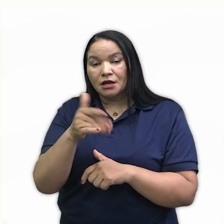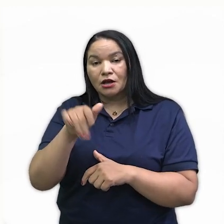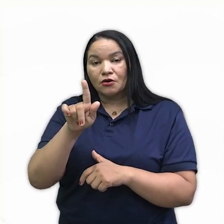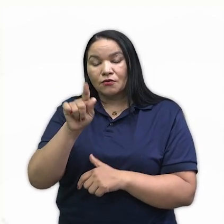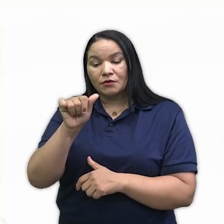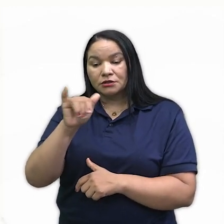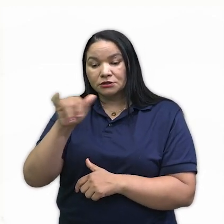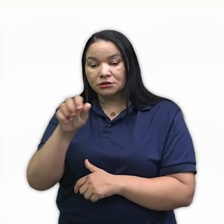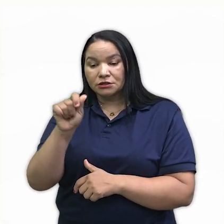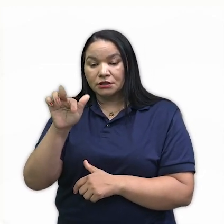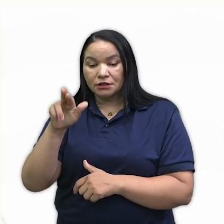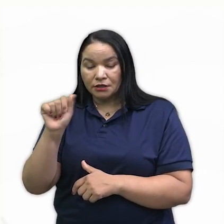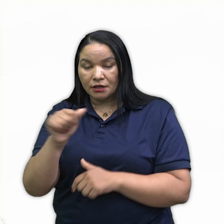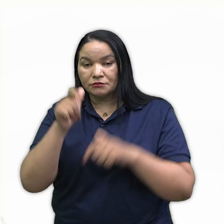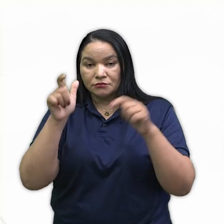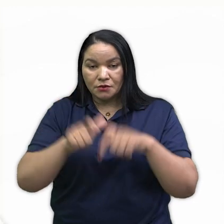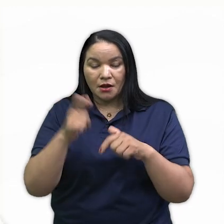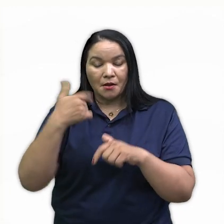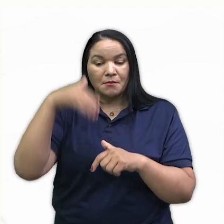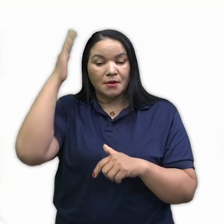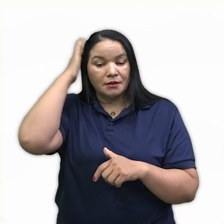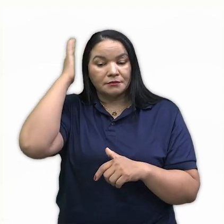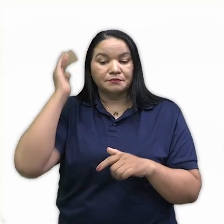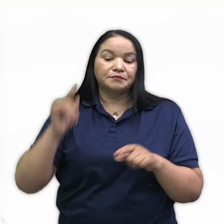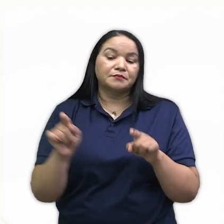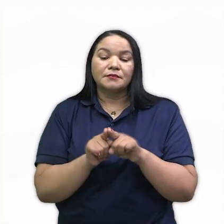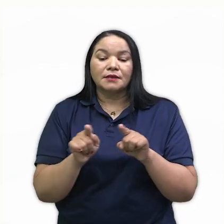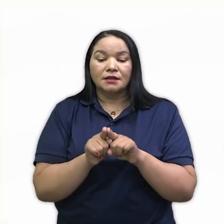a cidade de Belém. Tivemos também em